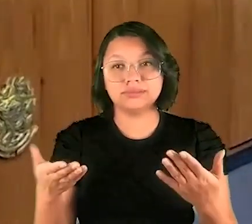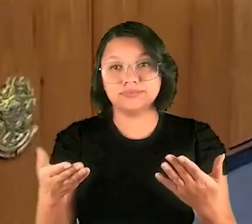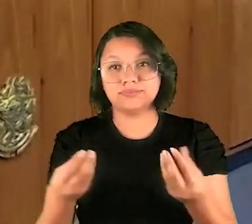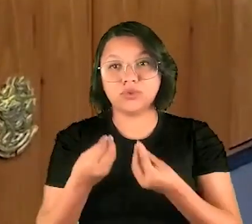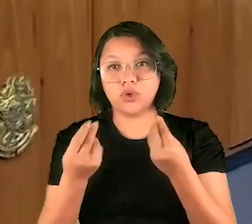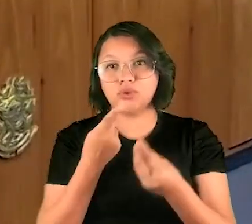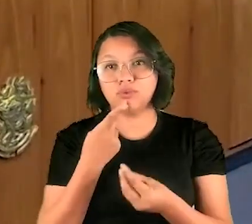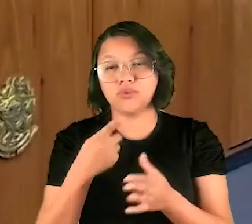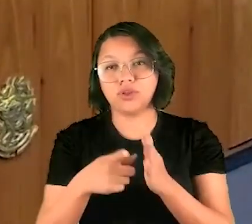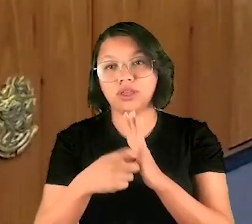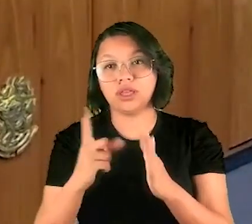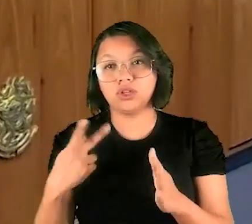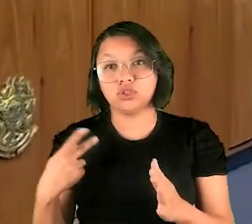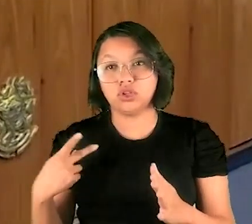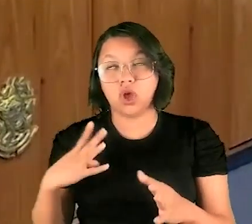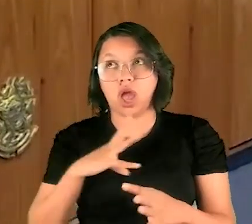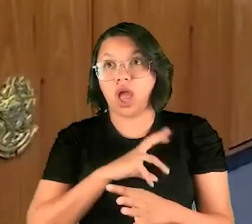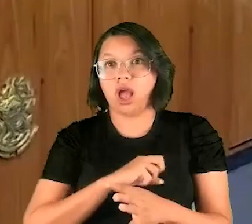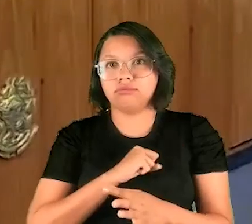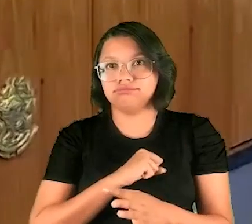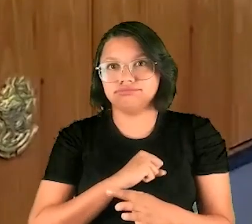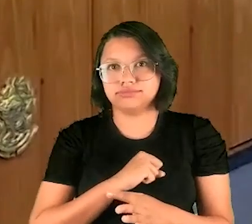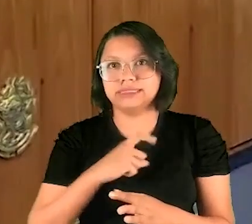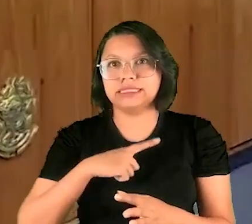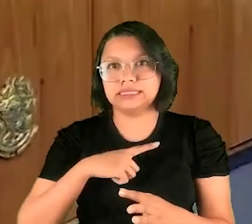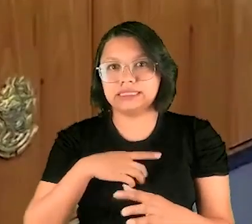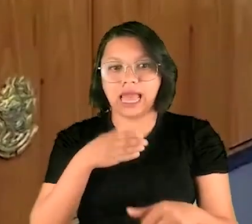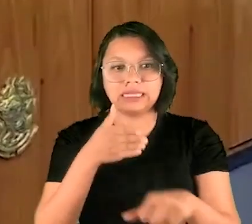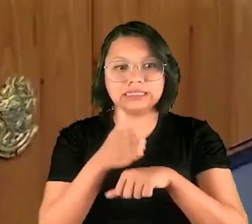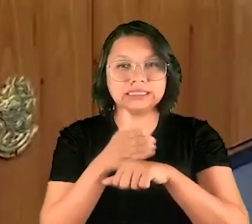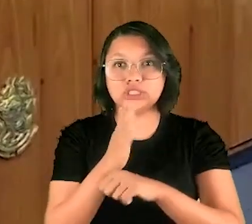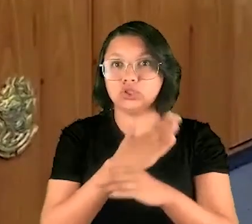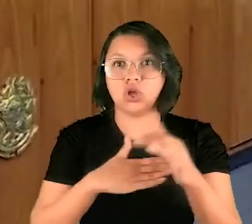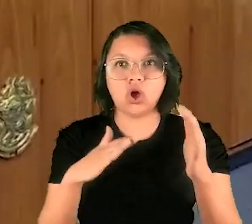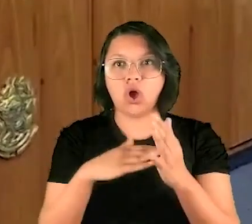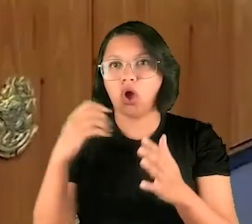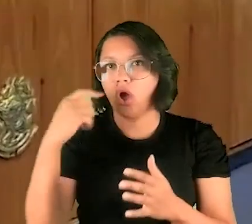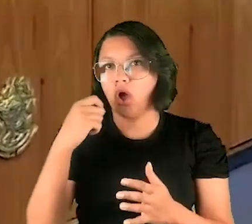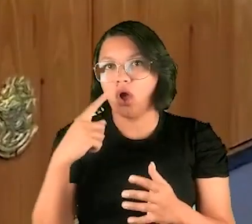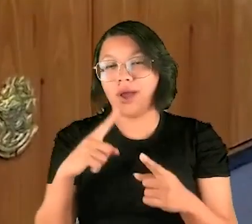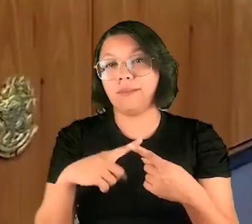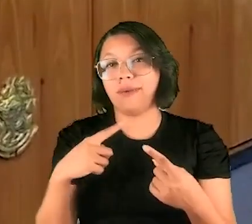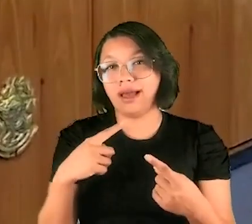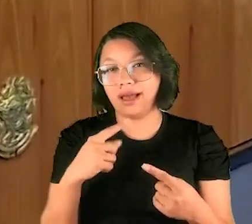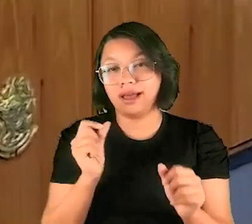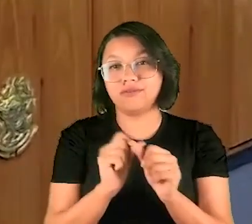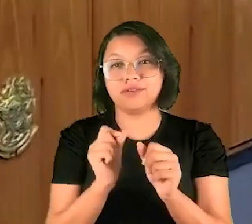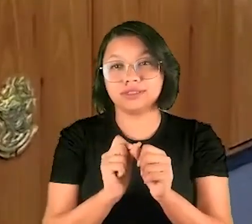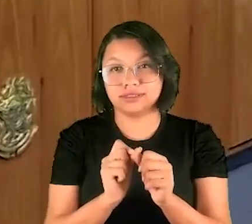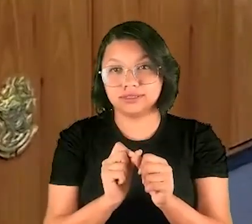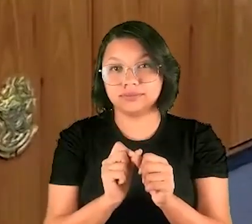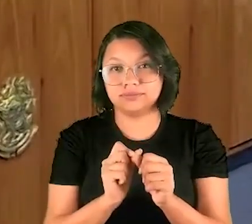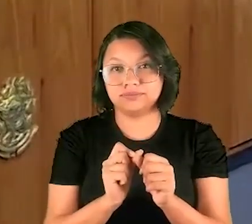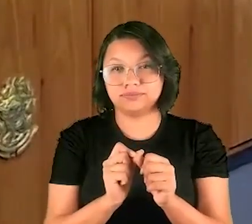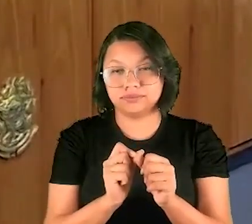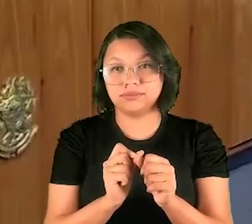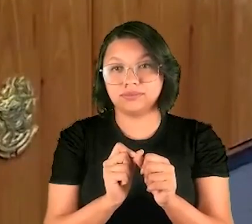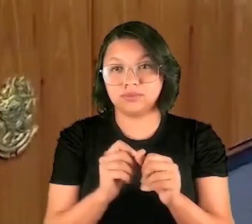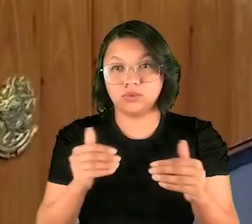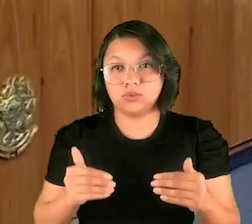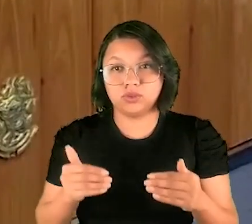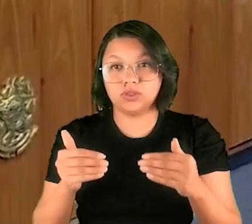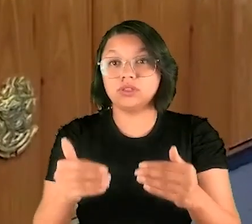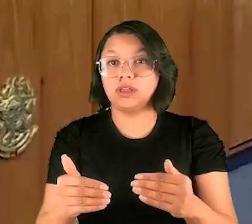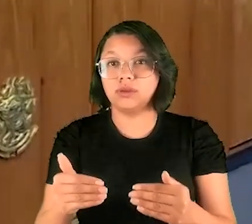Como eu disse anteriormente, nós adoraríamos ter acesso a todas as medicações, mas isso tem que ser feito a nível de Ministério da